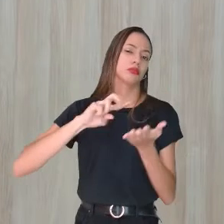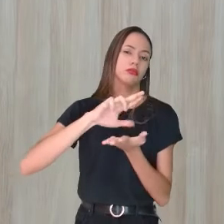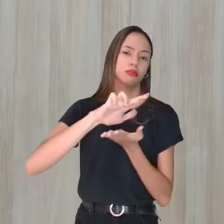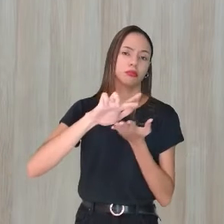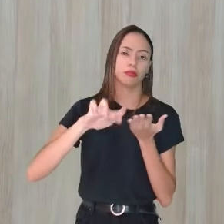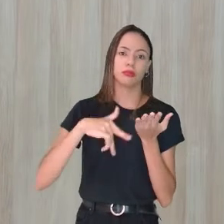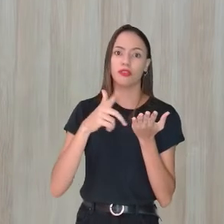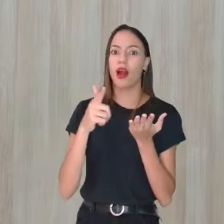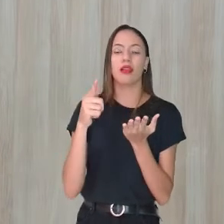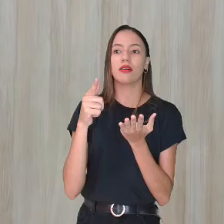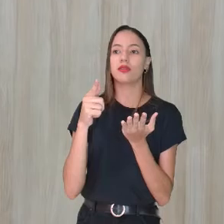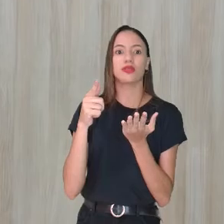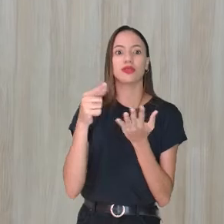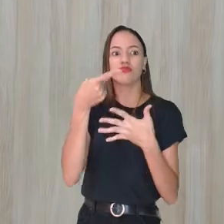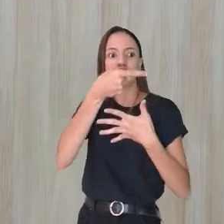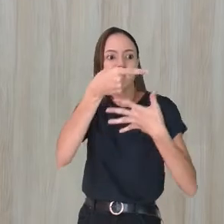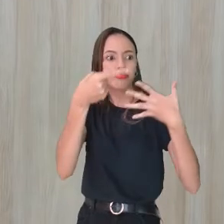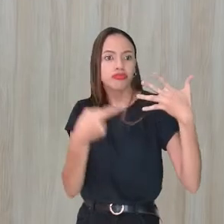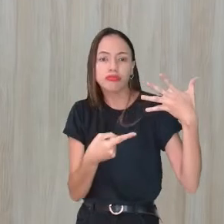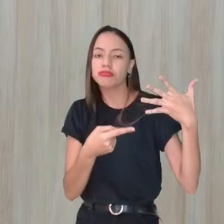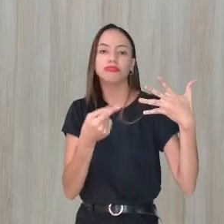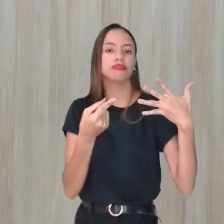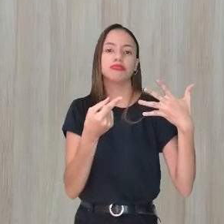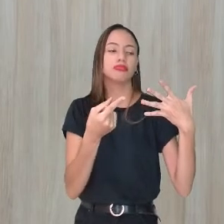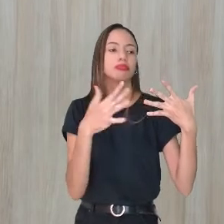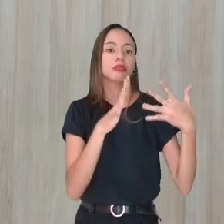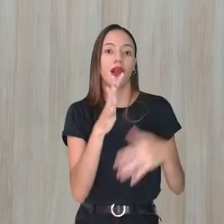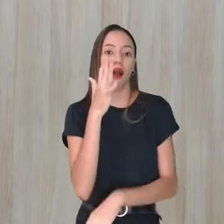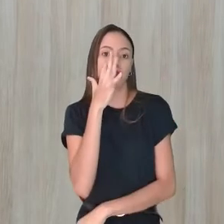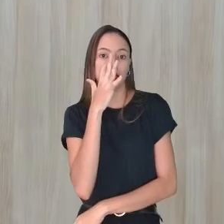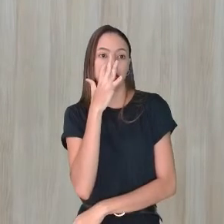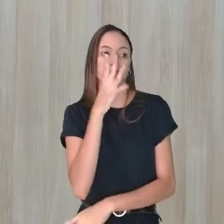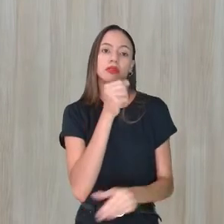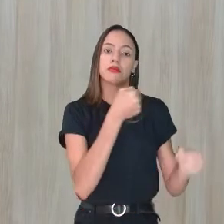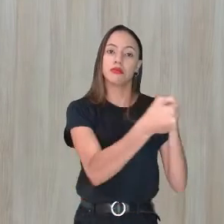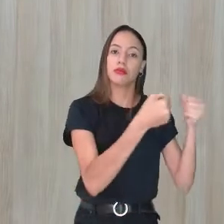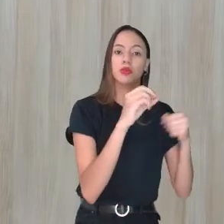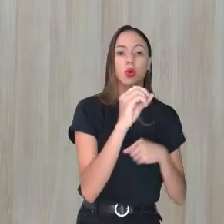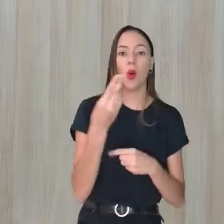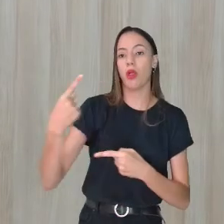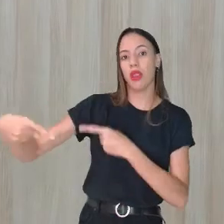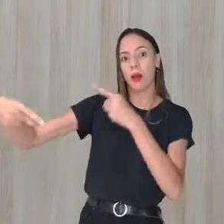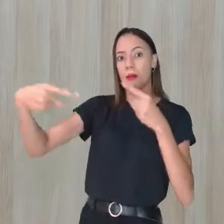várias opções de assistir uma entrevista e debate nos dias de hoje.